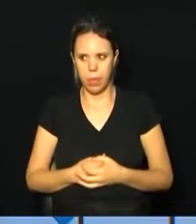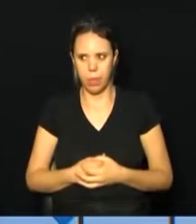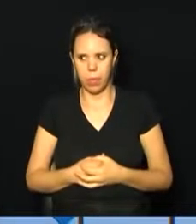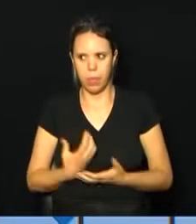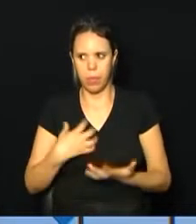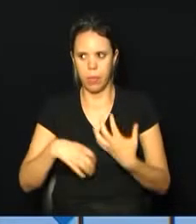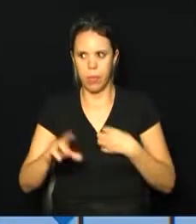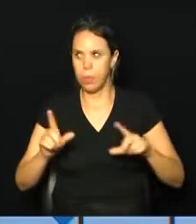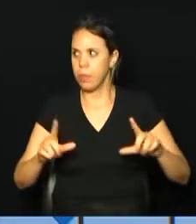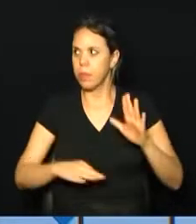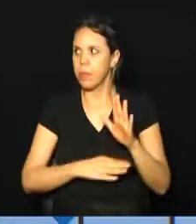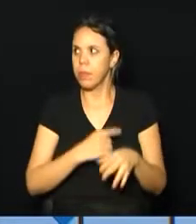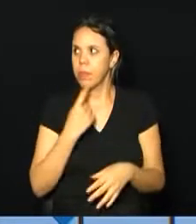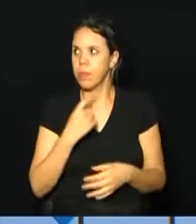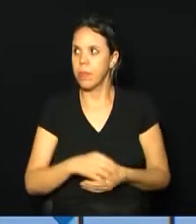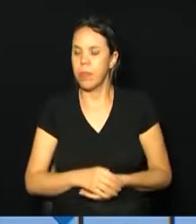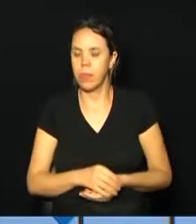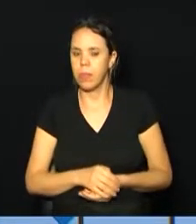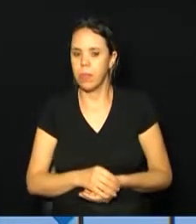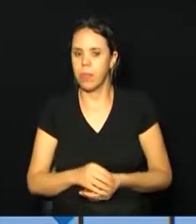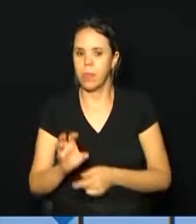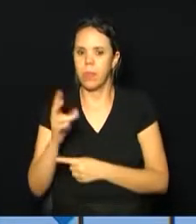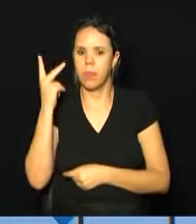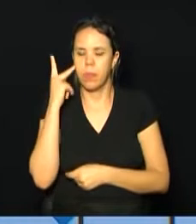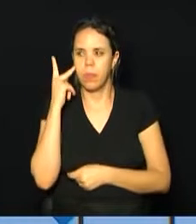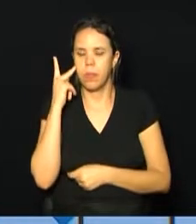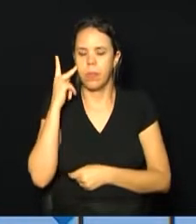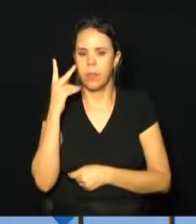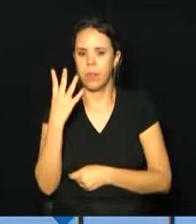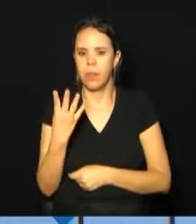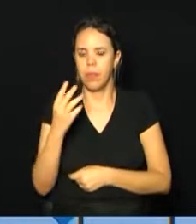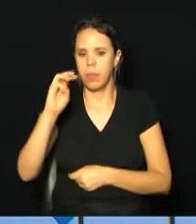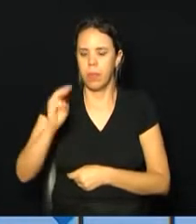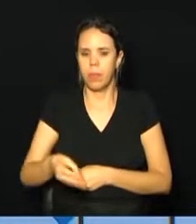as condolências da TV Câmara Campinas. No estado de São Paulo, são